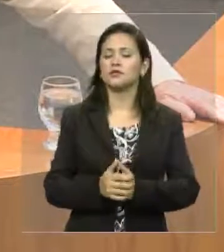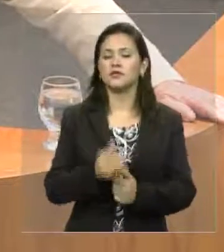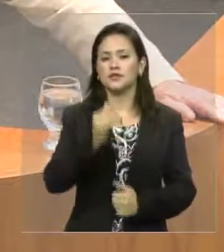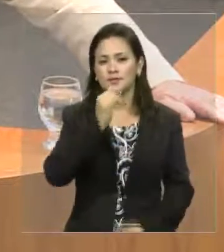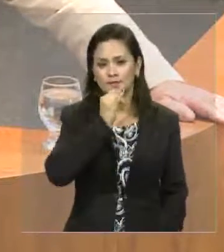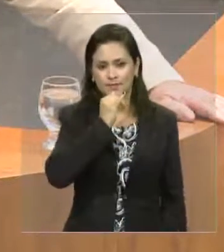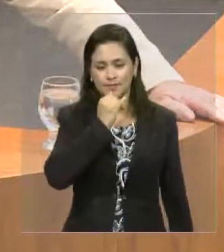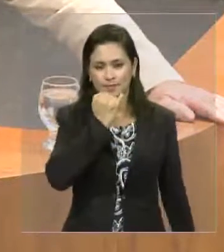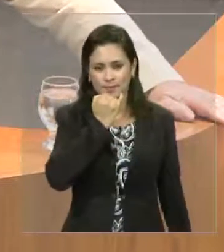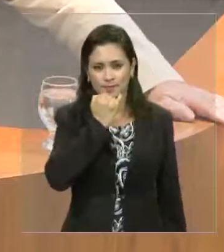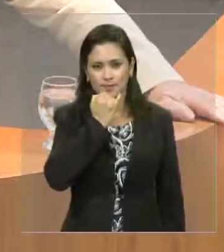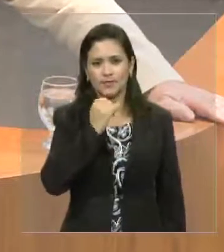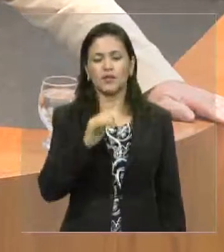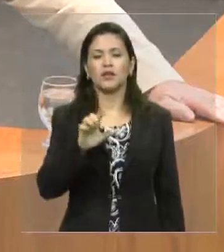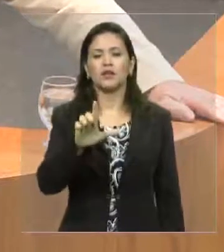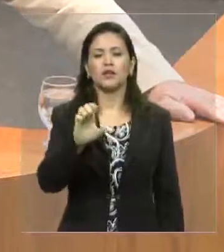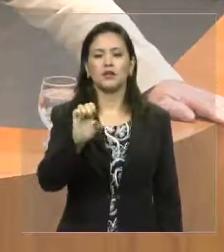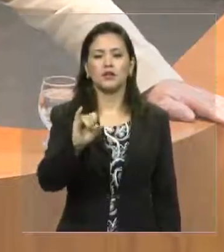capital.